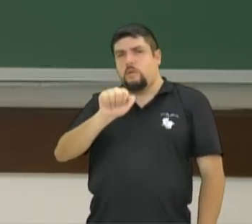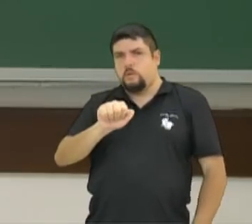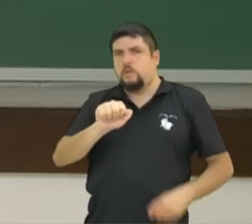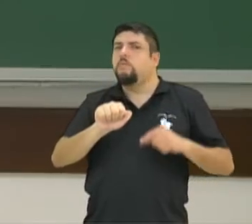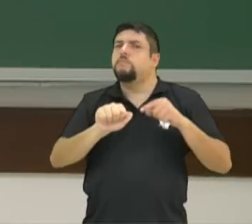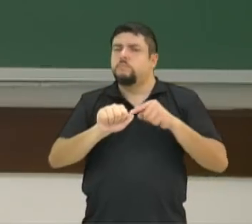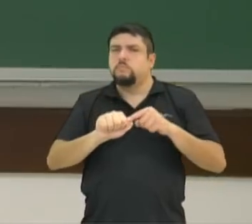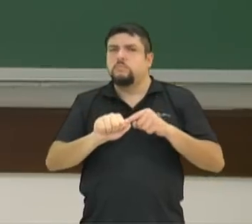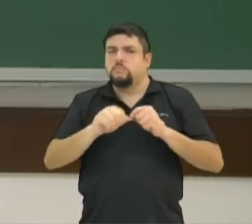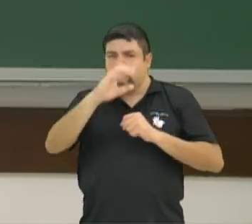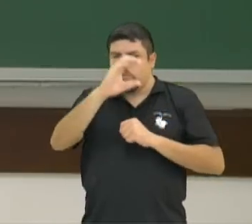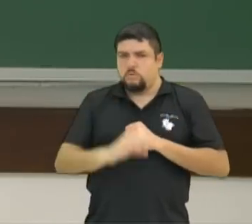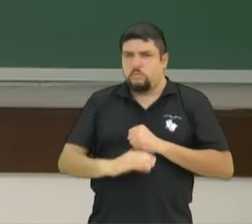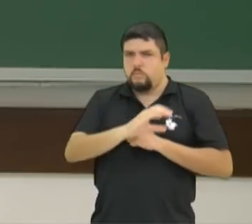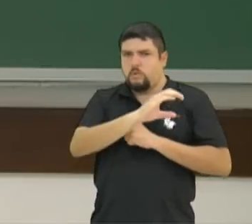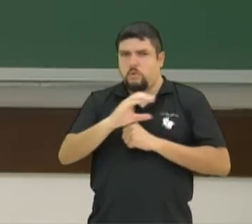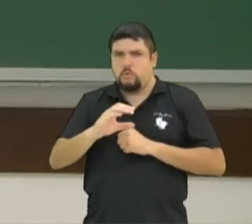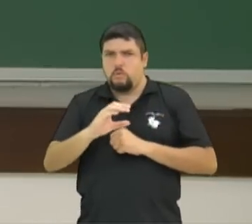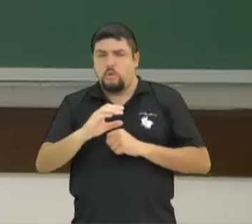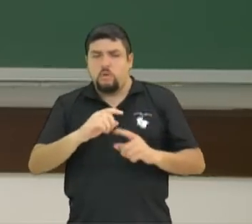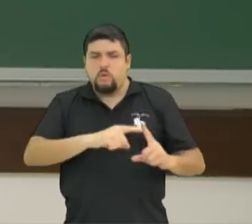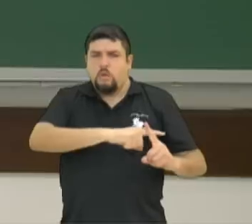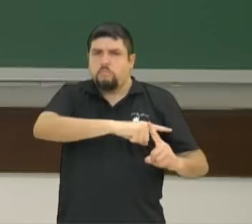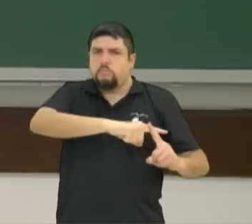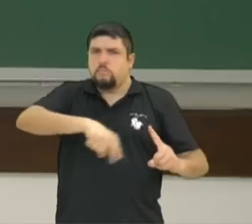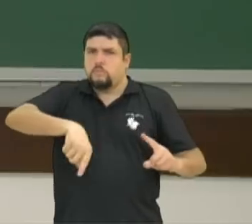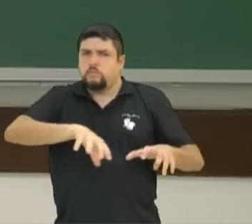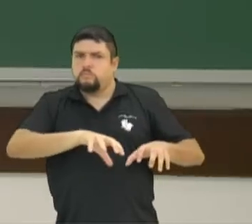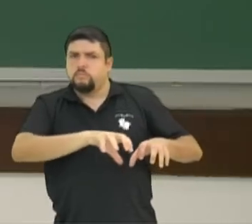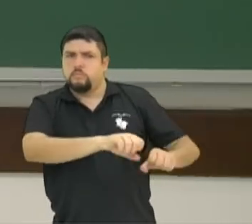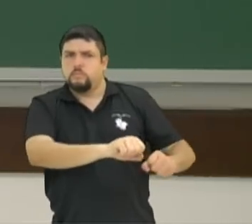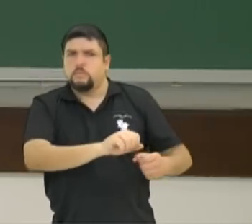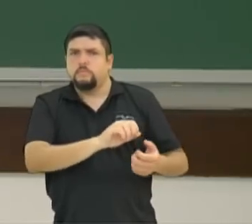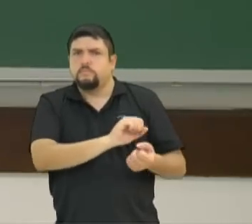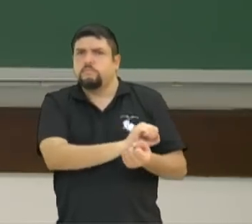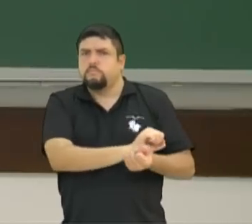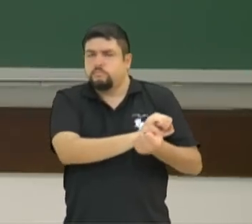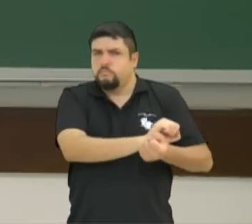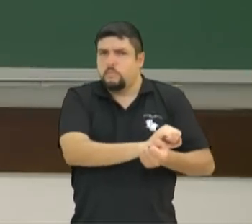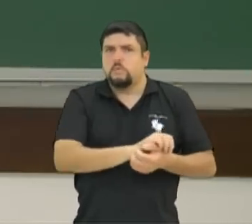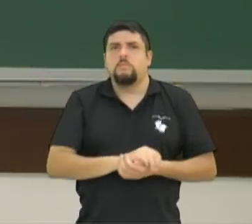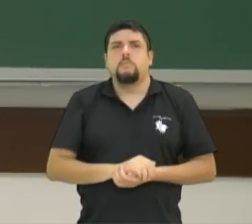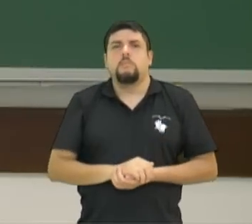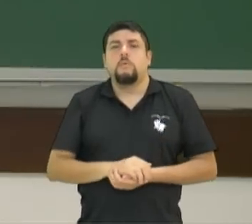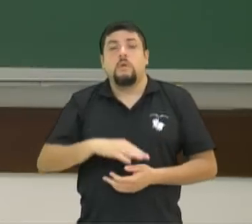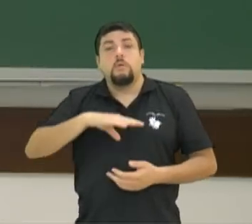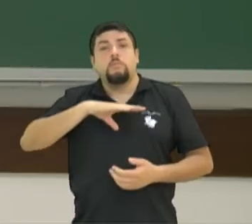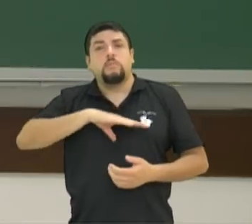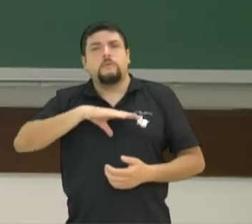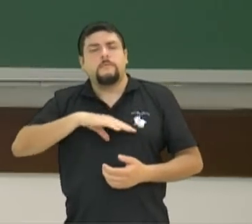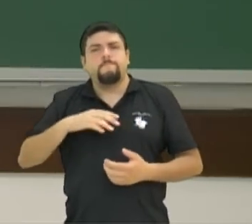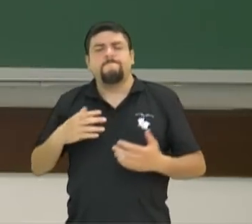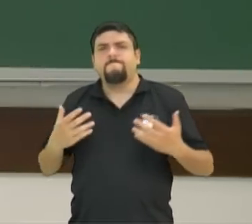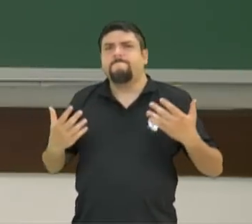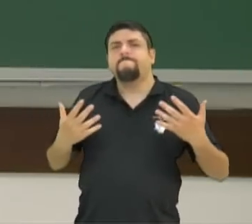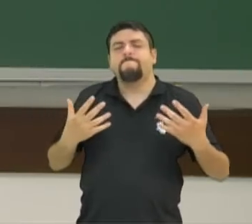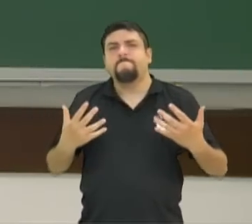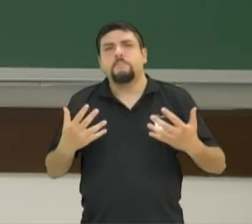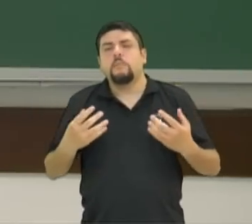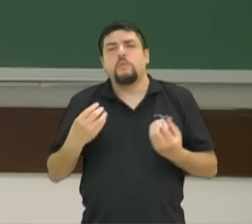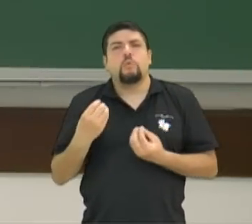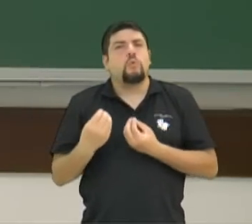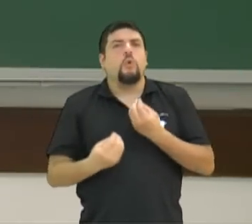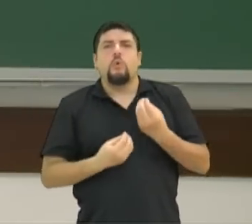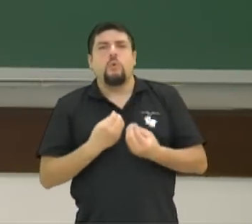Os indígenas deveriam ser convertidos ao cristianismo. Então, a opção que Portugal encontrou neste momento era fazer